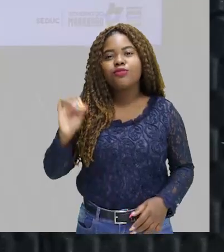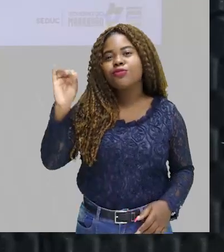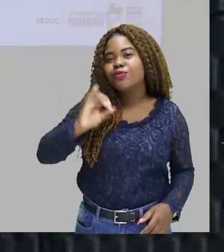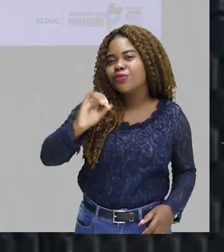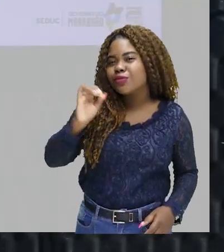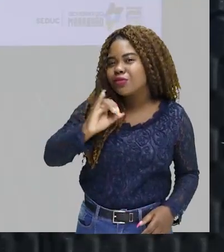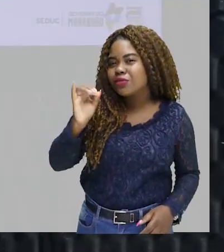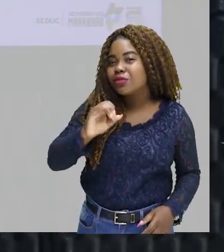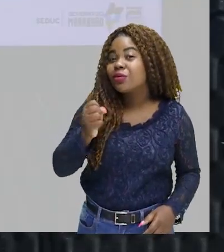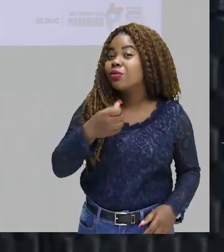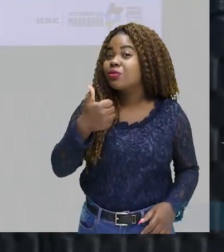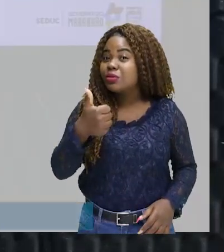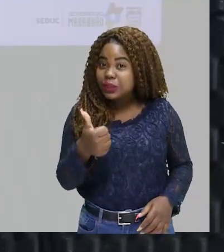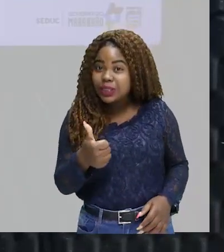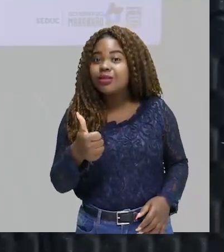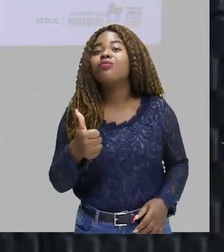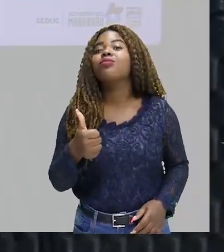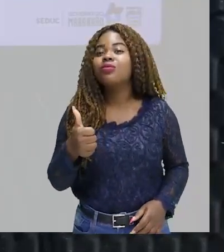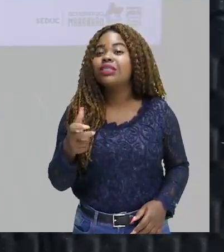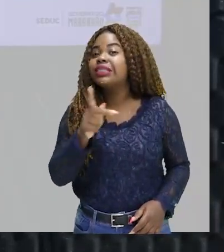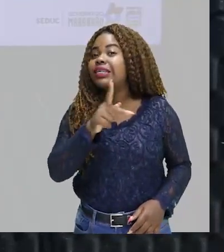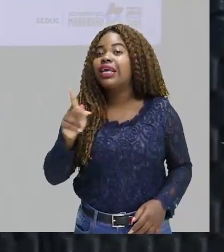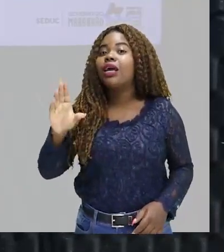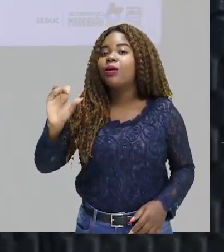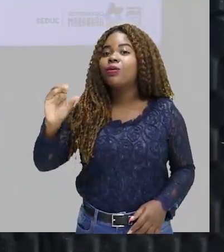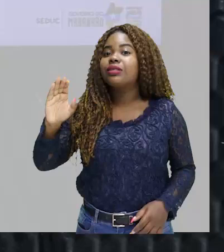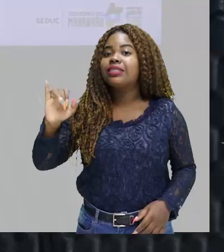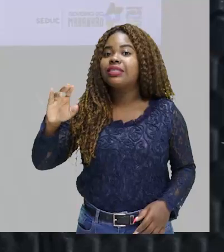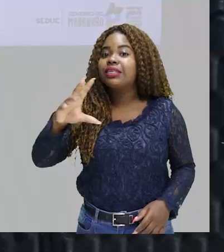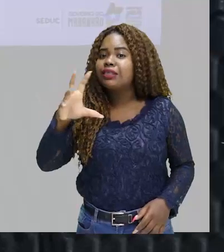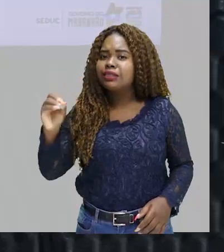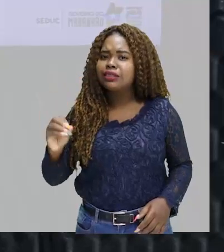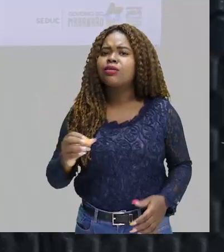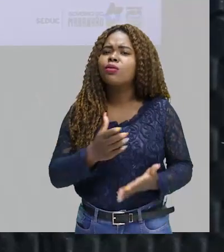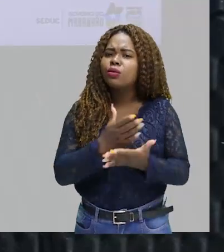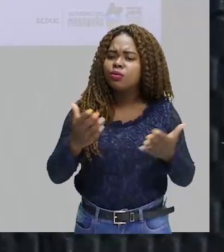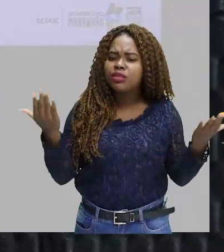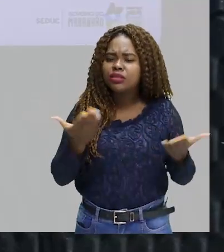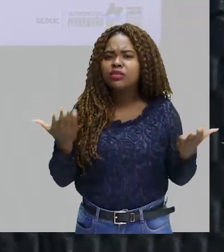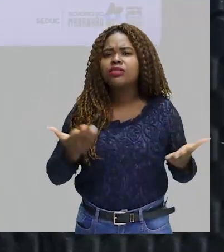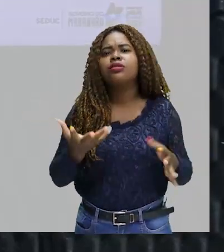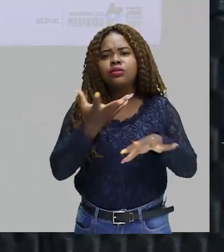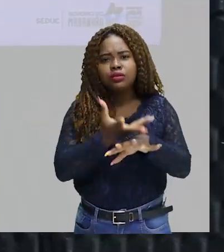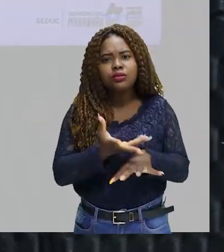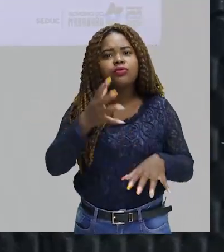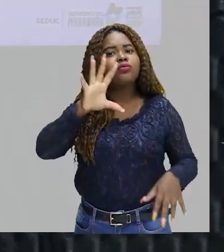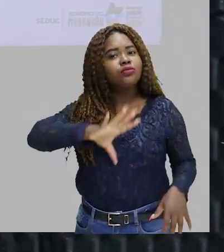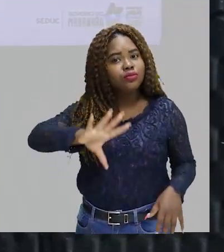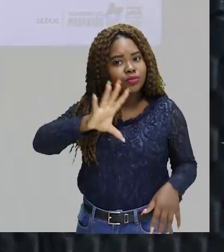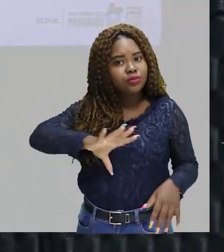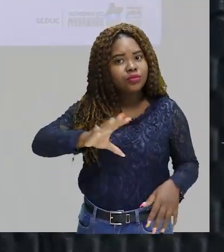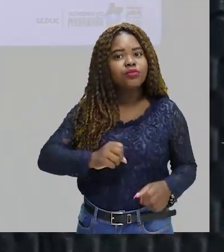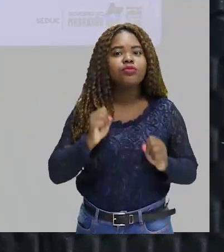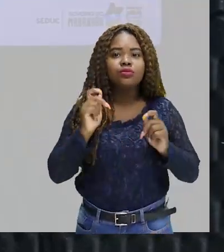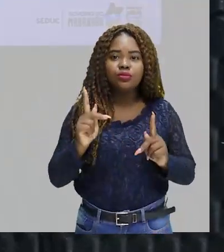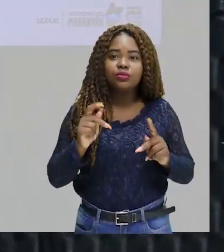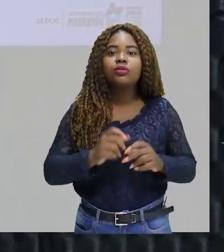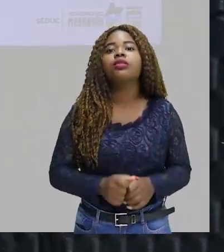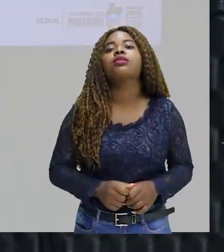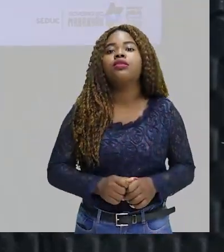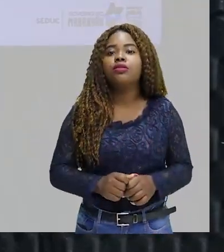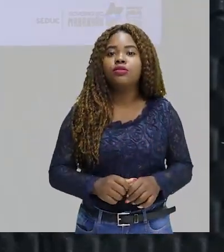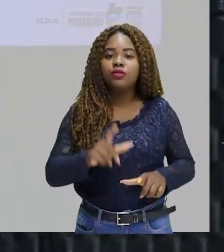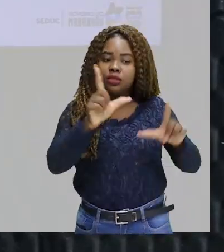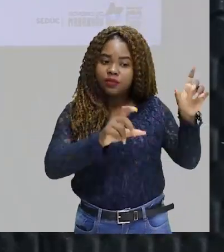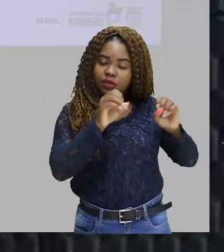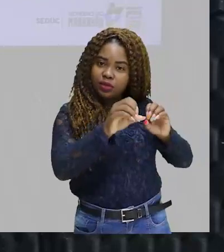Olá pessoal, tudo bem com vocês? Sou a professora Conceição Alencar e começa agora a sua aula de língua portuguesa. Se liga na TV Educação e no